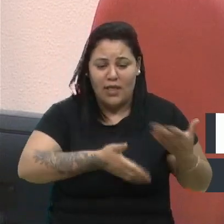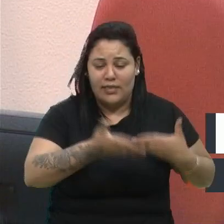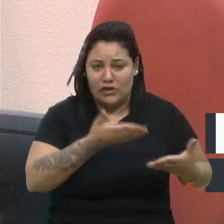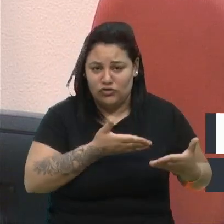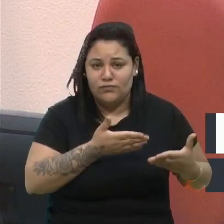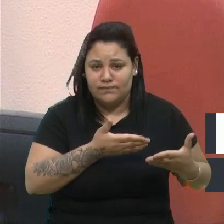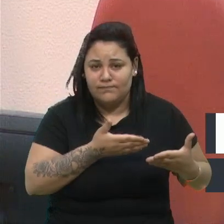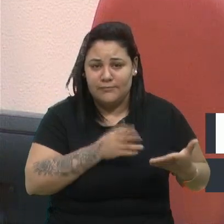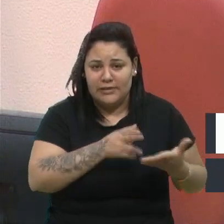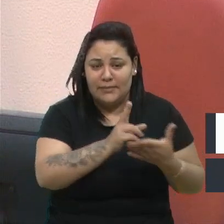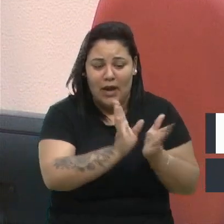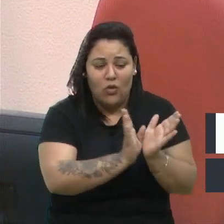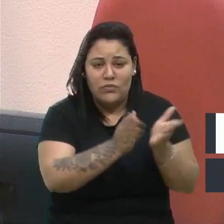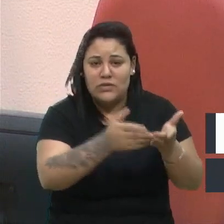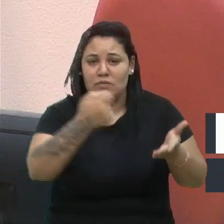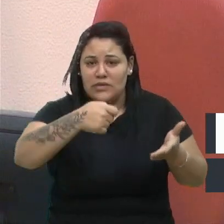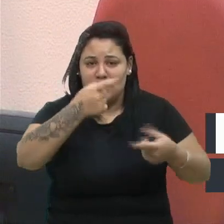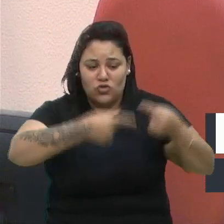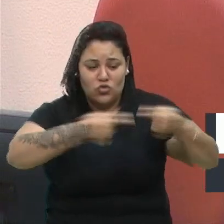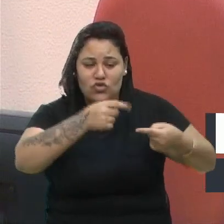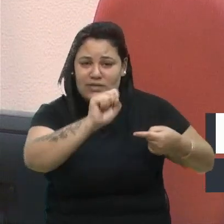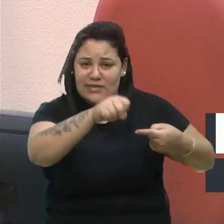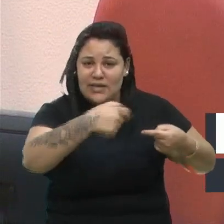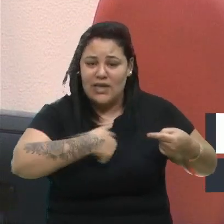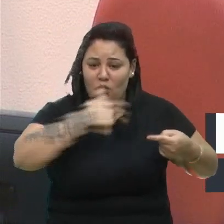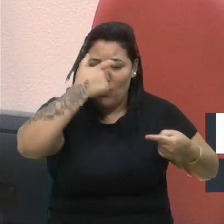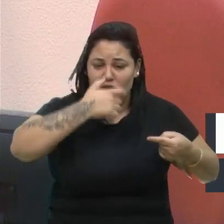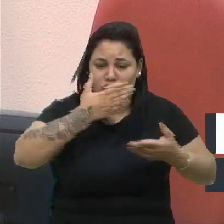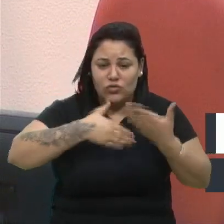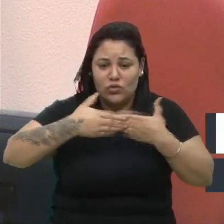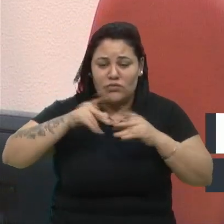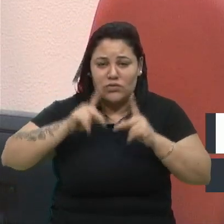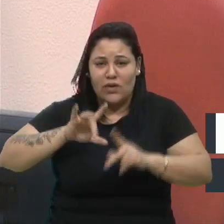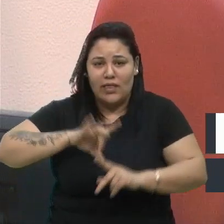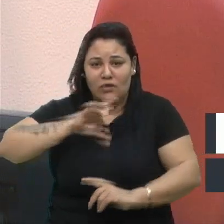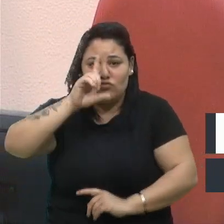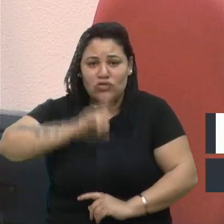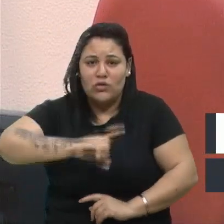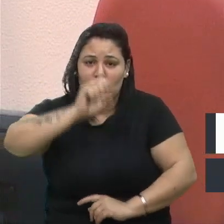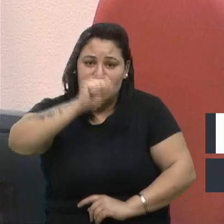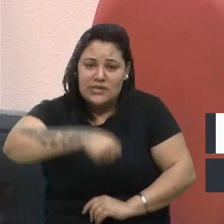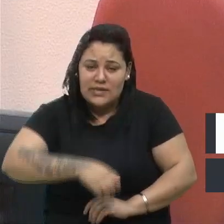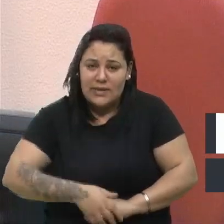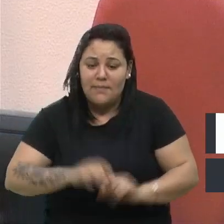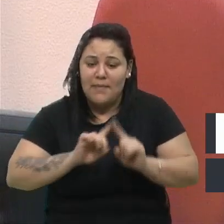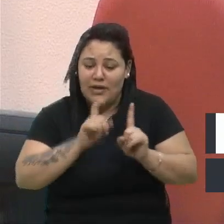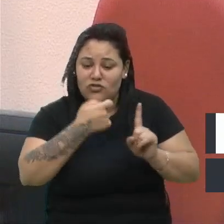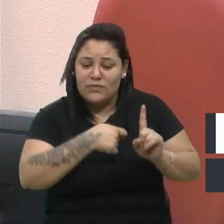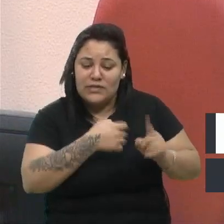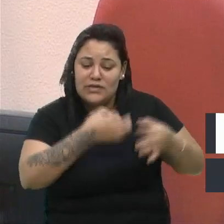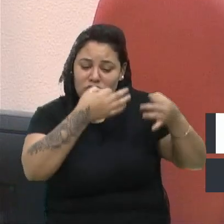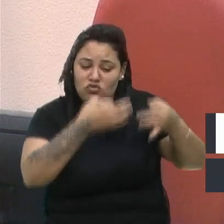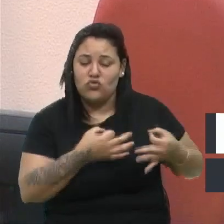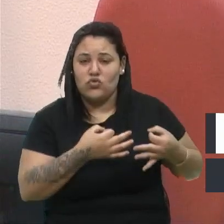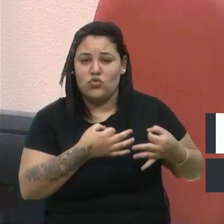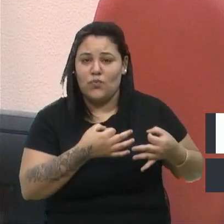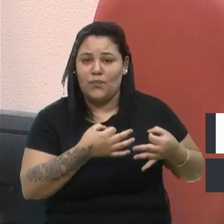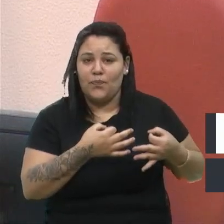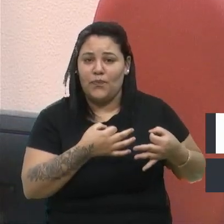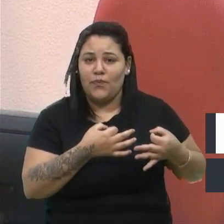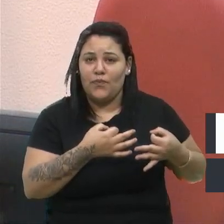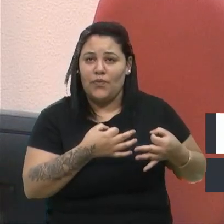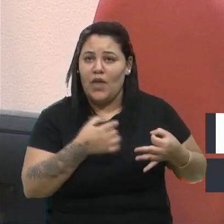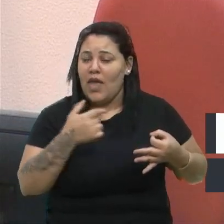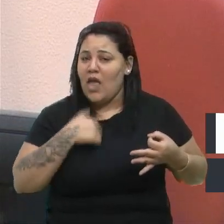ser discutidas, sim. Acho que todo mundo tem o direito, mas a gente tem que ser justo. Eu jamais vou aqui